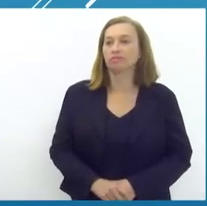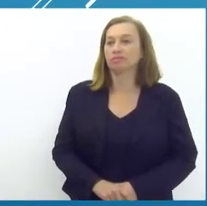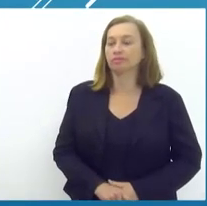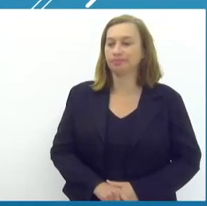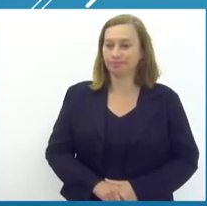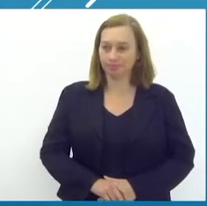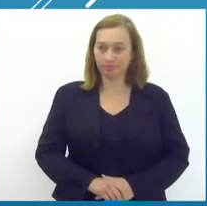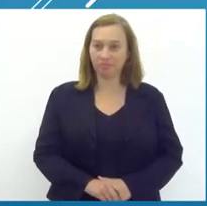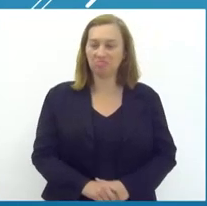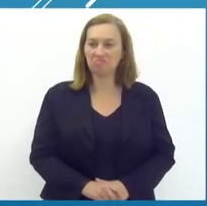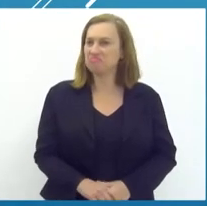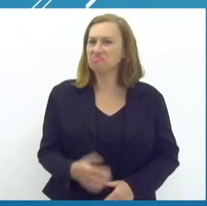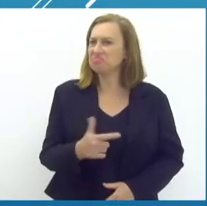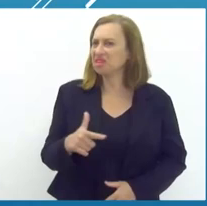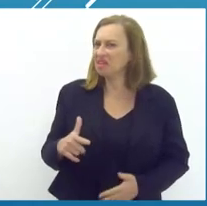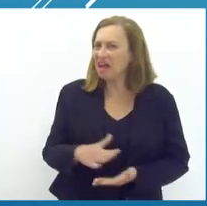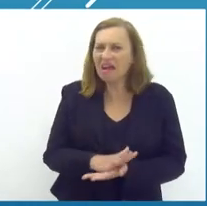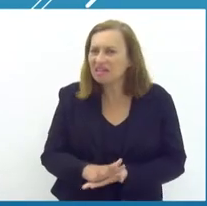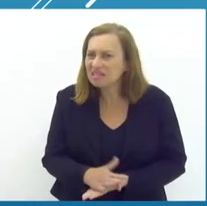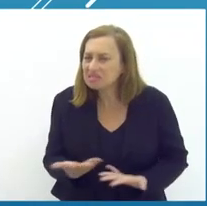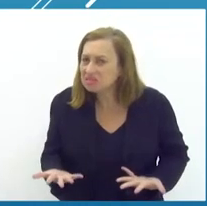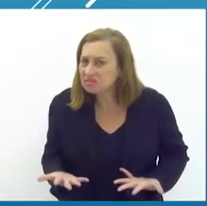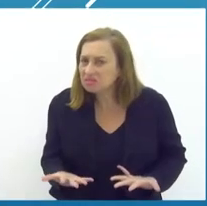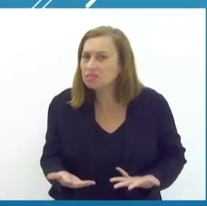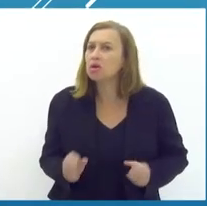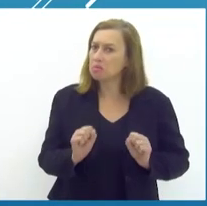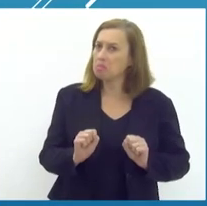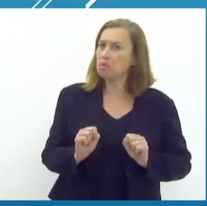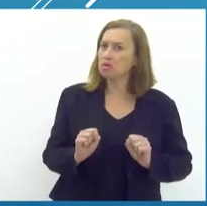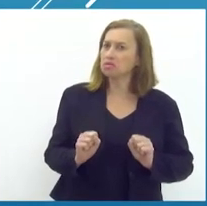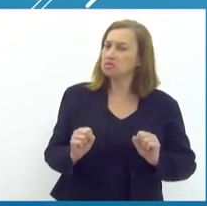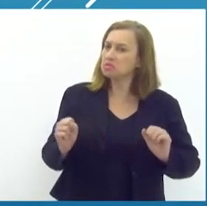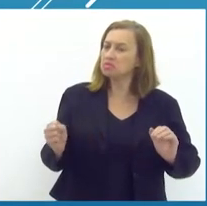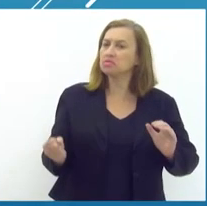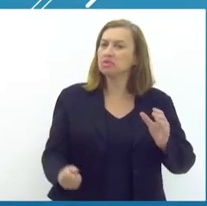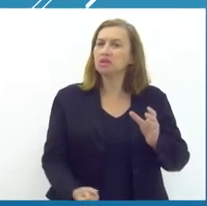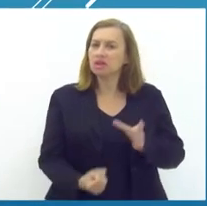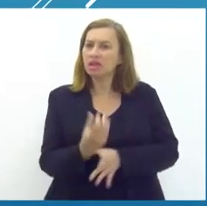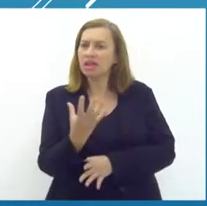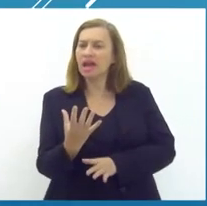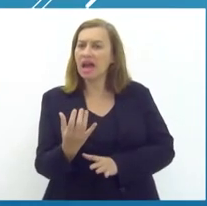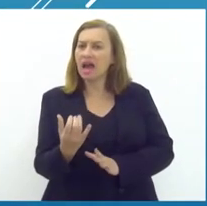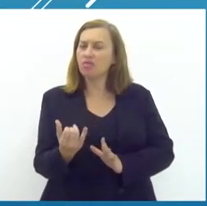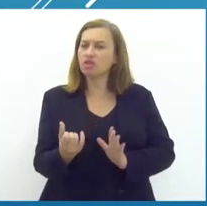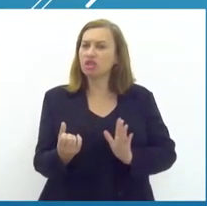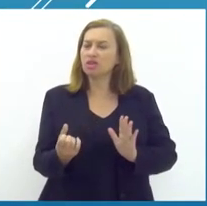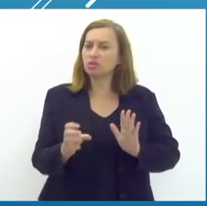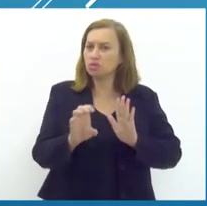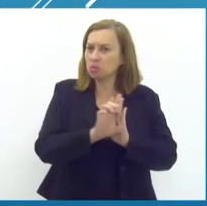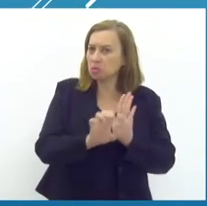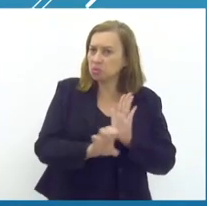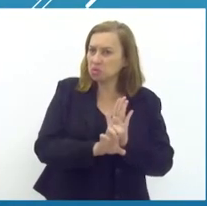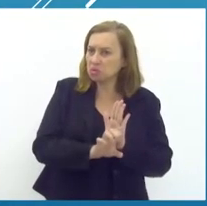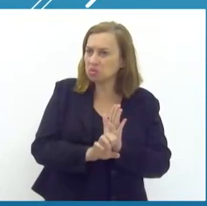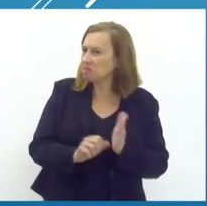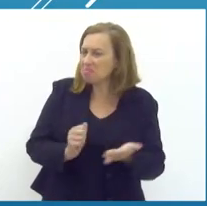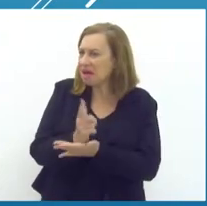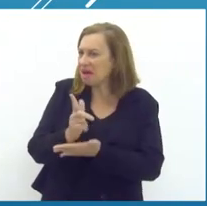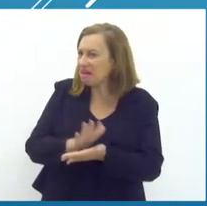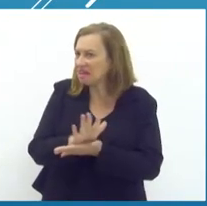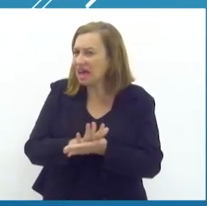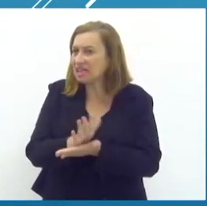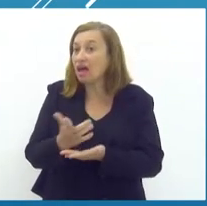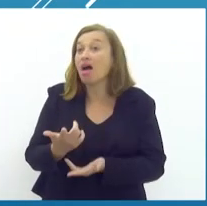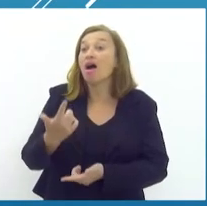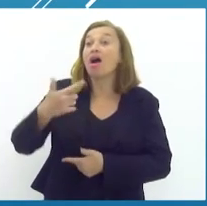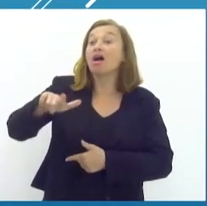não tem nada demais monta essa igreja eu faço o estatuto e já transfere para ela não paga nada antes e pagava de dois a